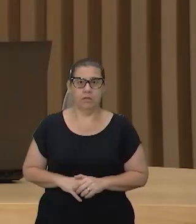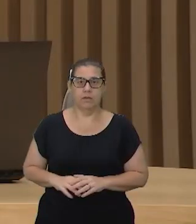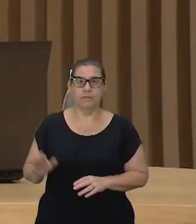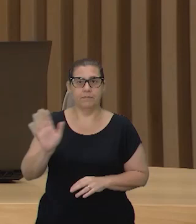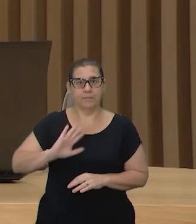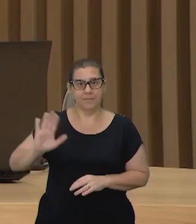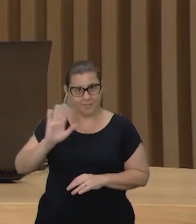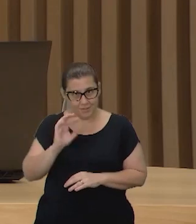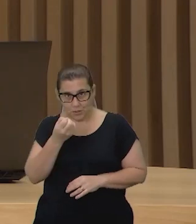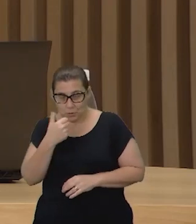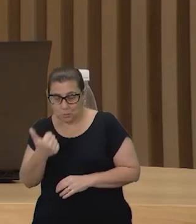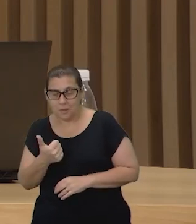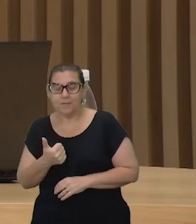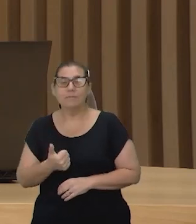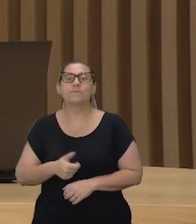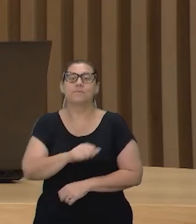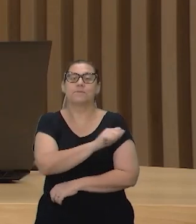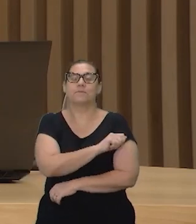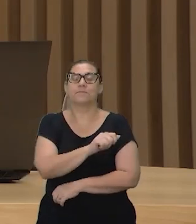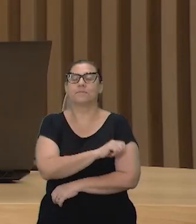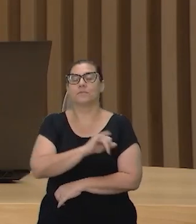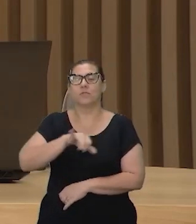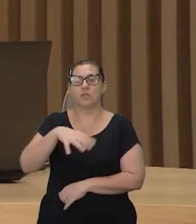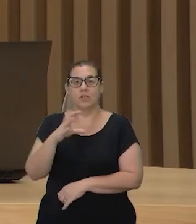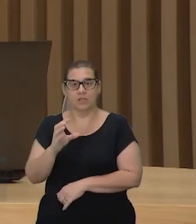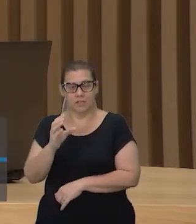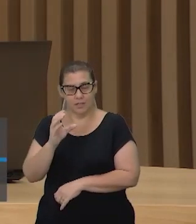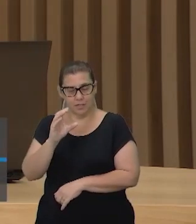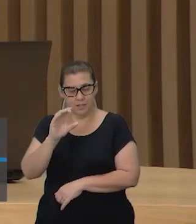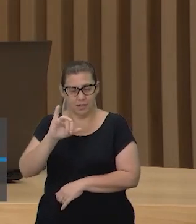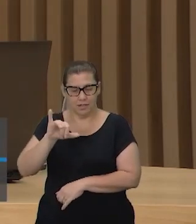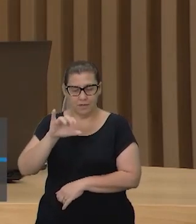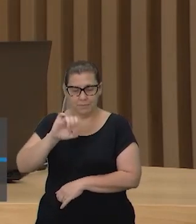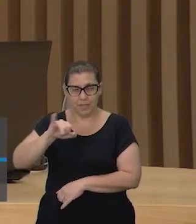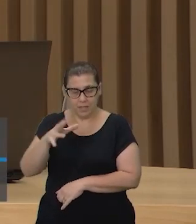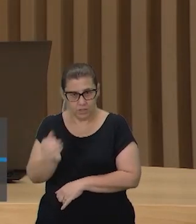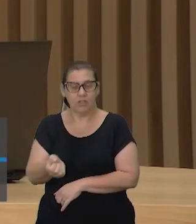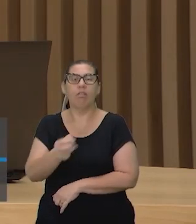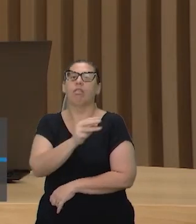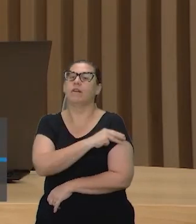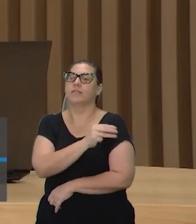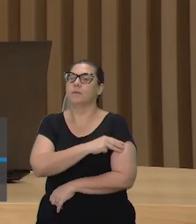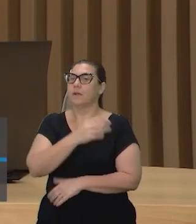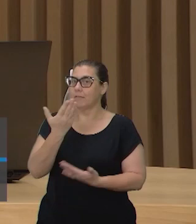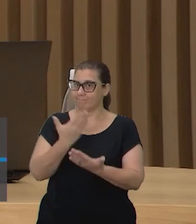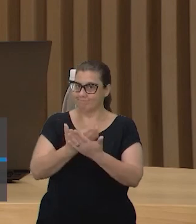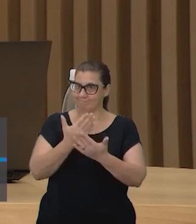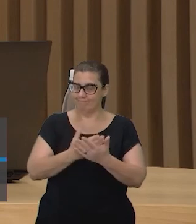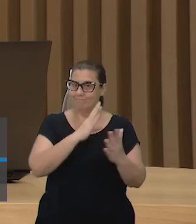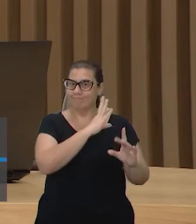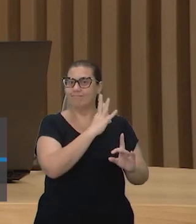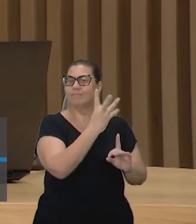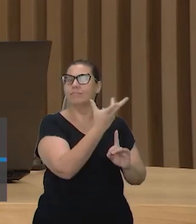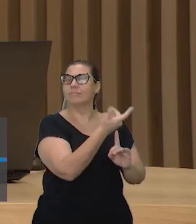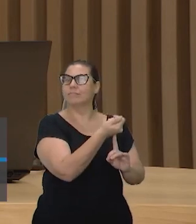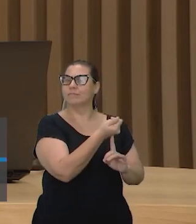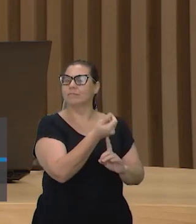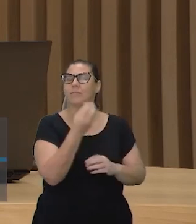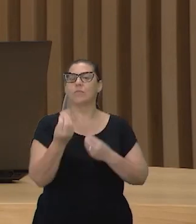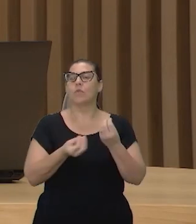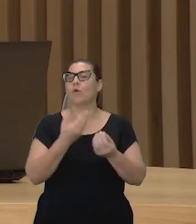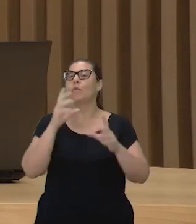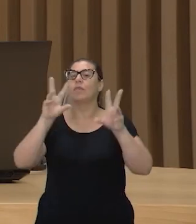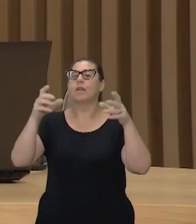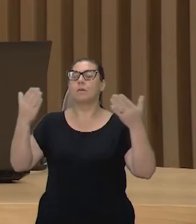Olá, alunos da EJA, no terceiro termo. Nós temos agora mais uma aula de arte. Vamos ver qual é o tema da aula de hoje? Olha